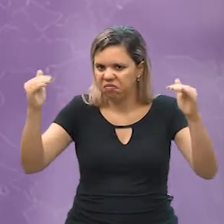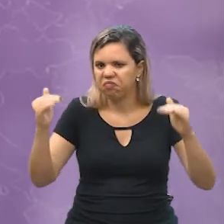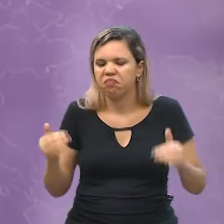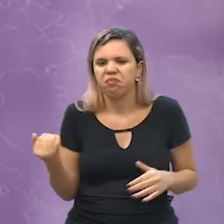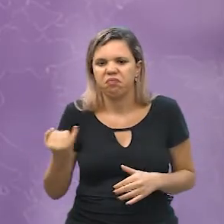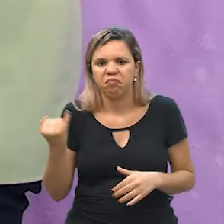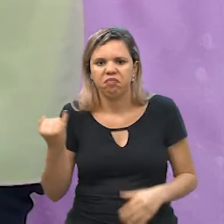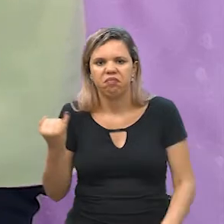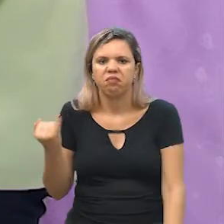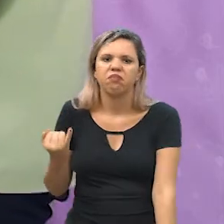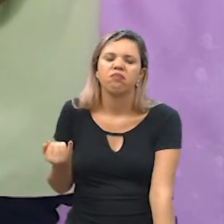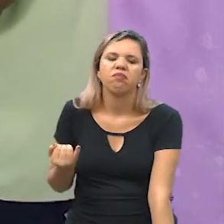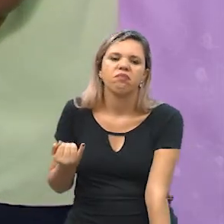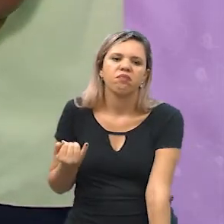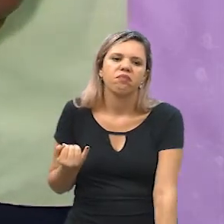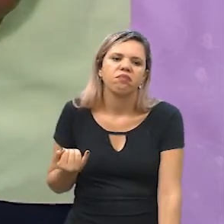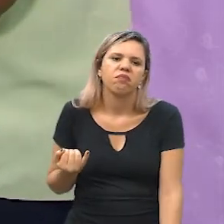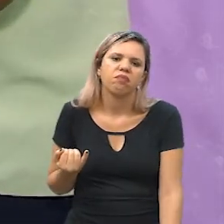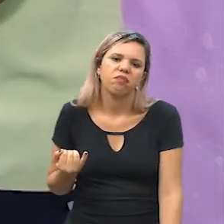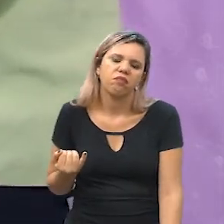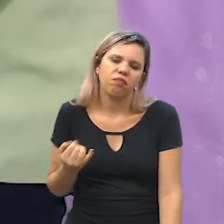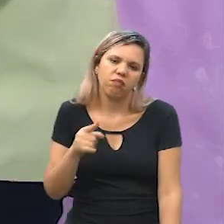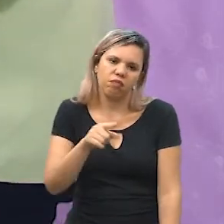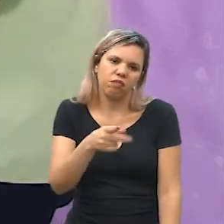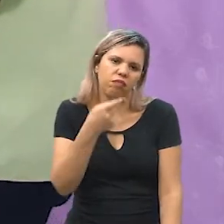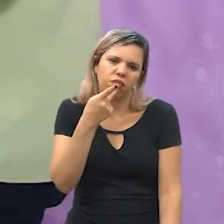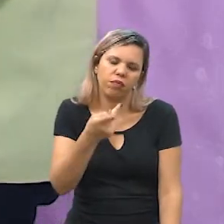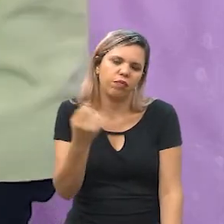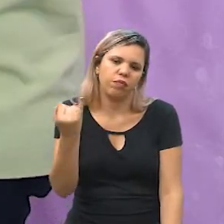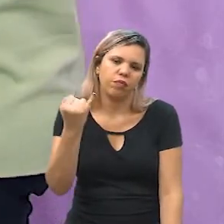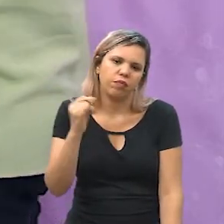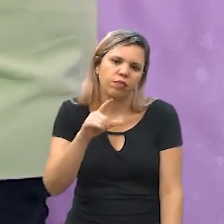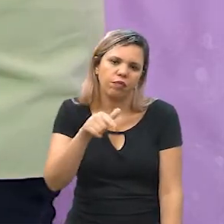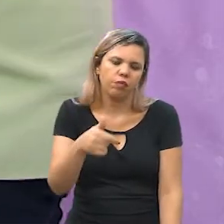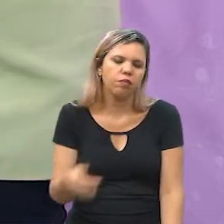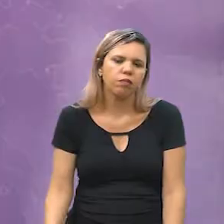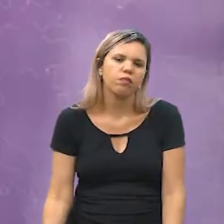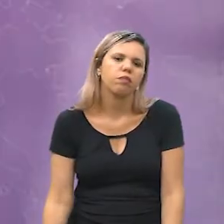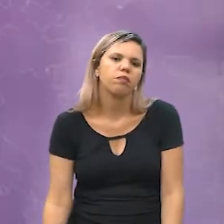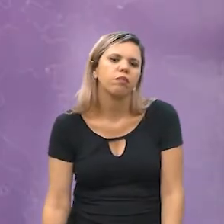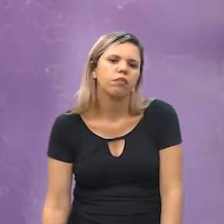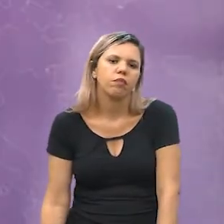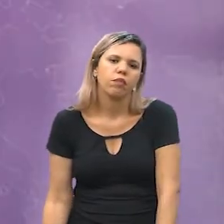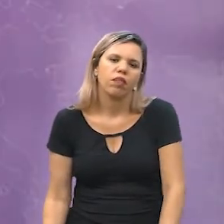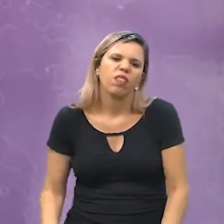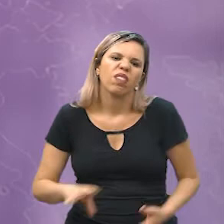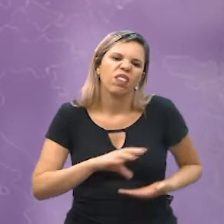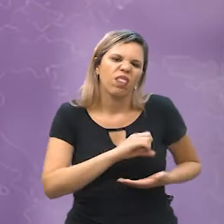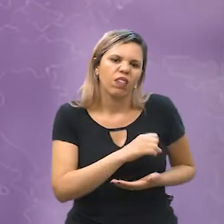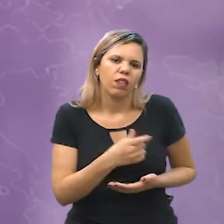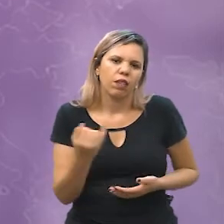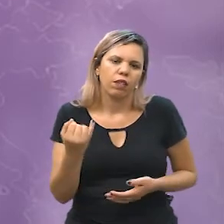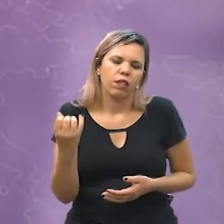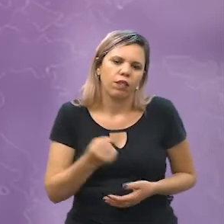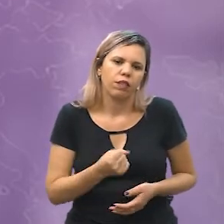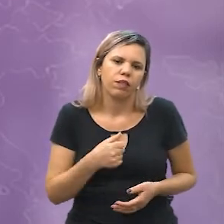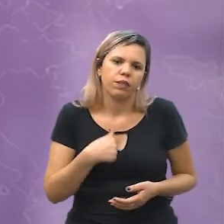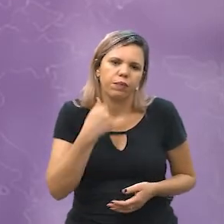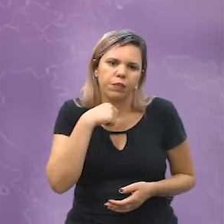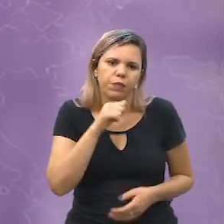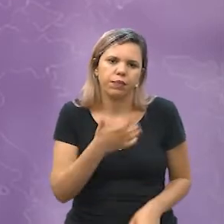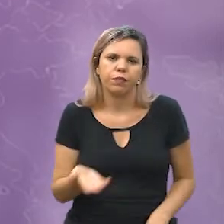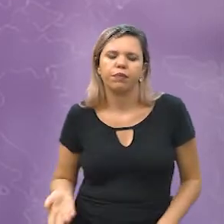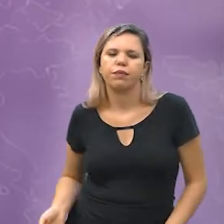super importante. Até é importante, né, doutora, a senhora falar da importância, depois que a senhora concluir, da amamentação, do leite materno, né?